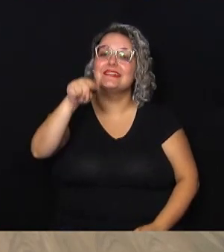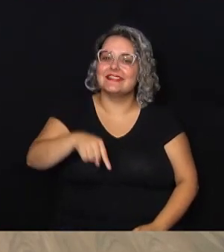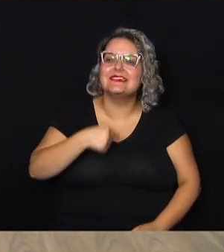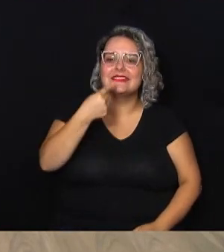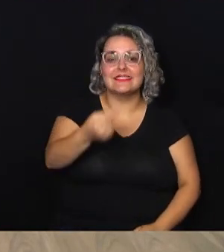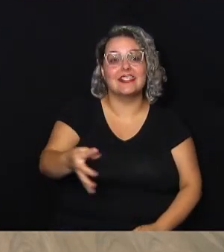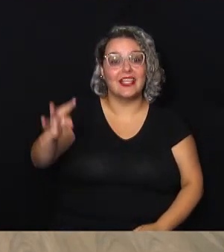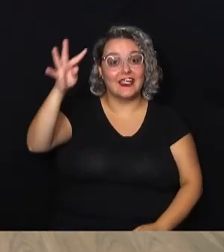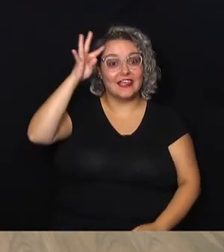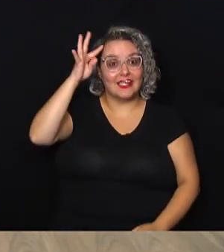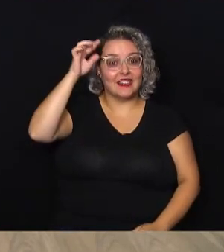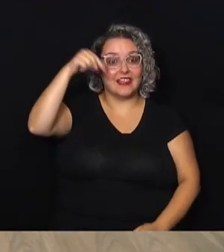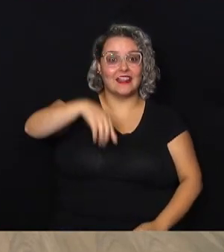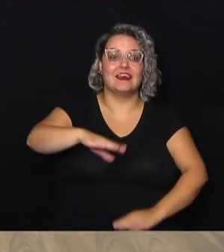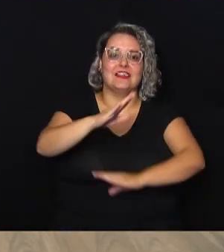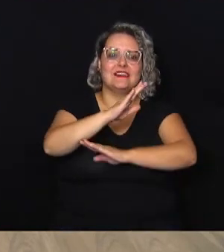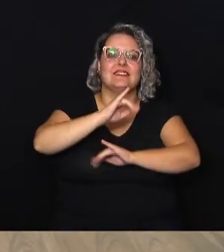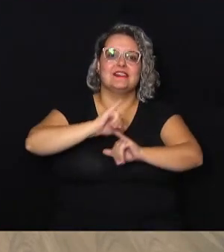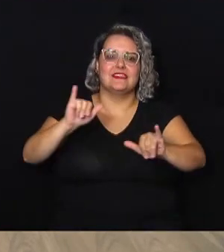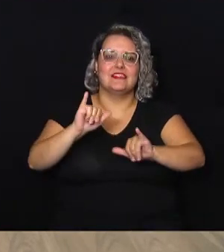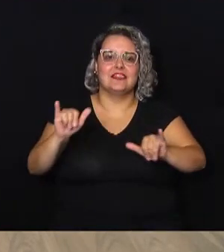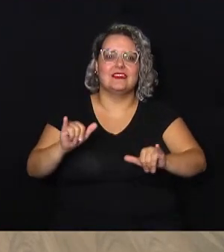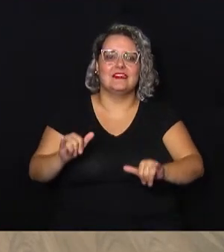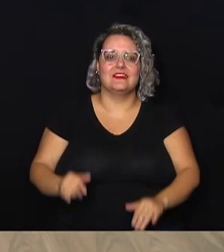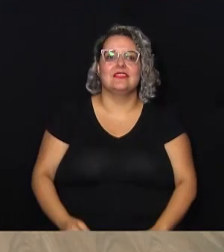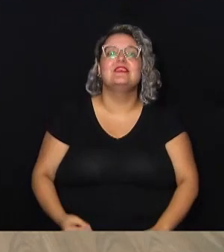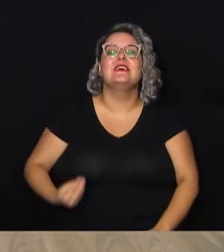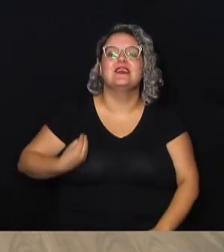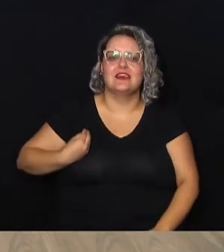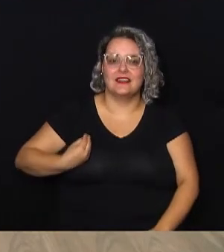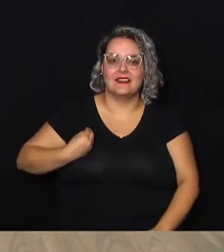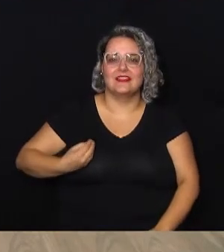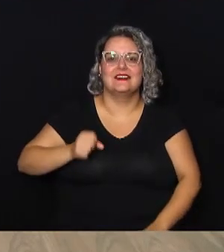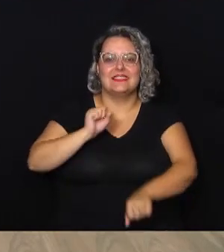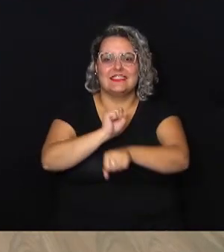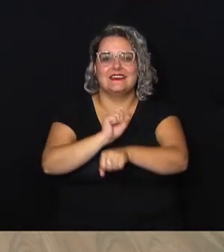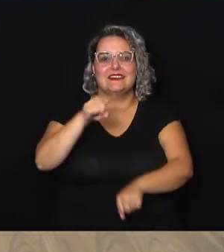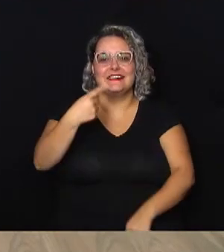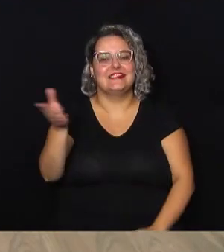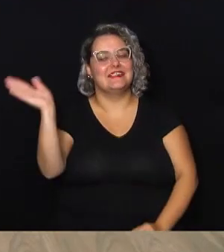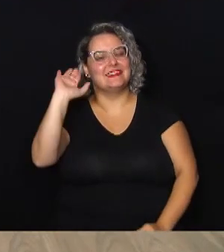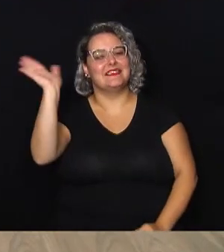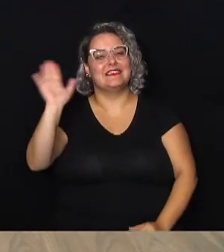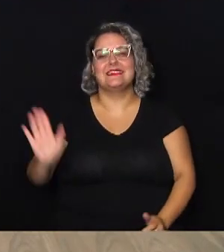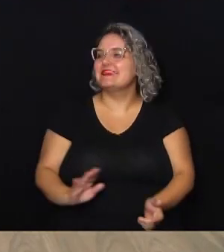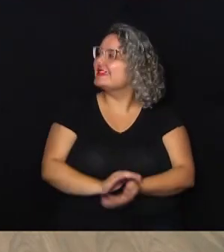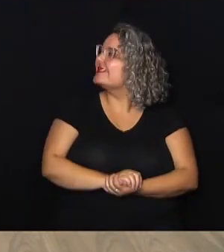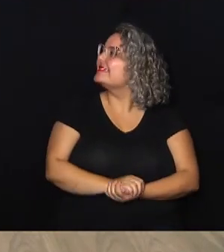quarta-feira aqui no nosso Câmara Notícia ao vivo. Te espero. Tchau, tchau.